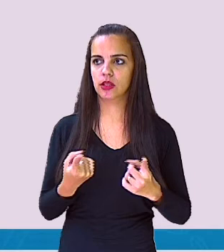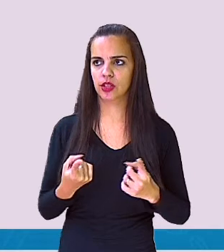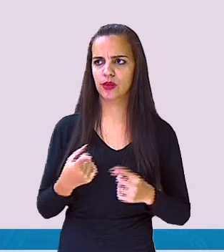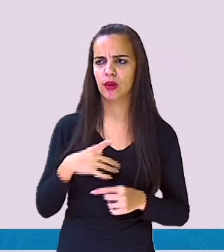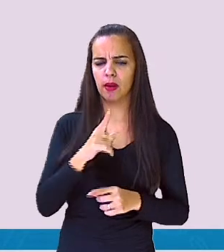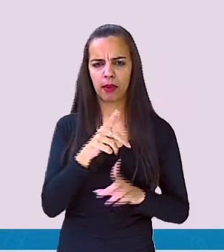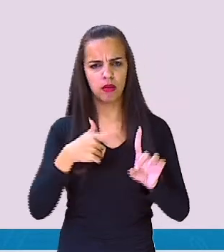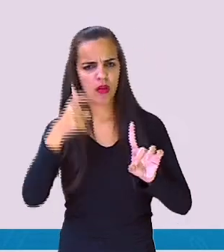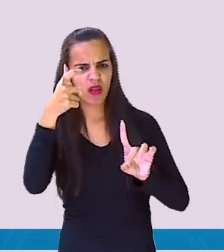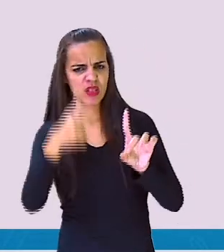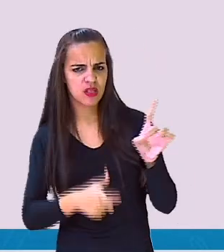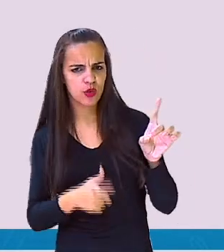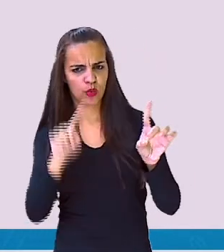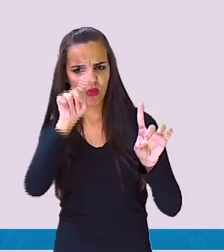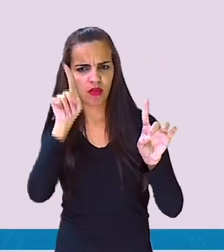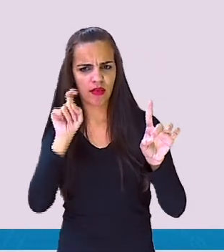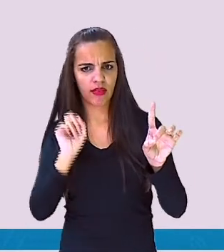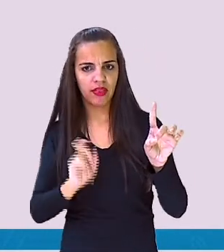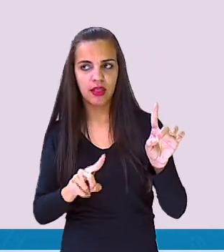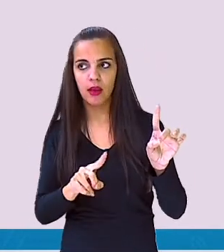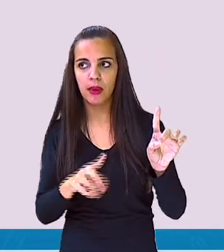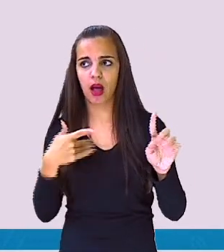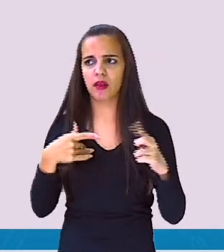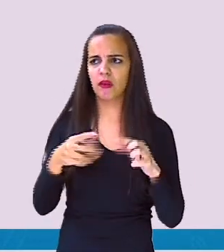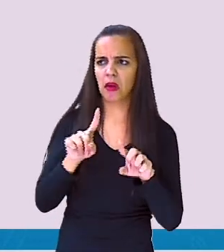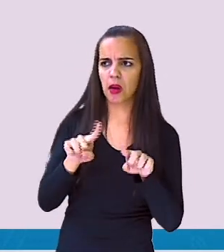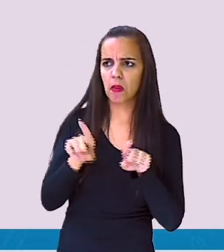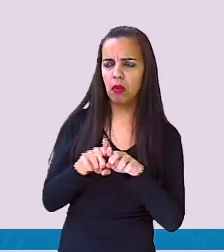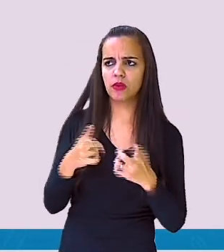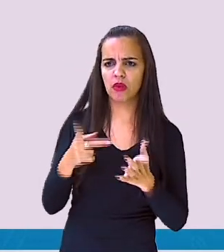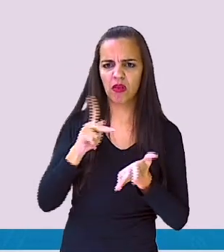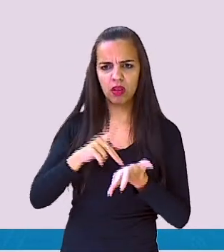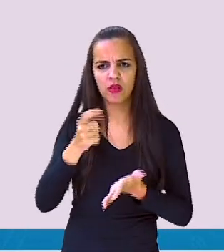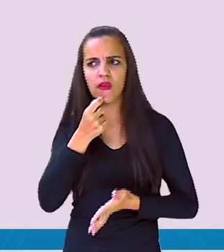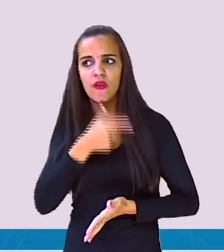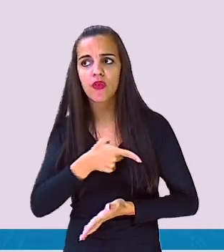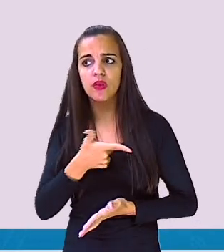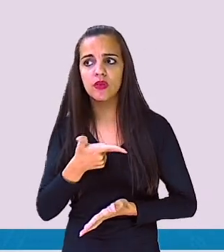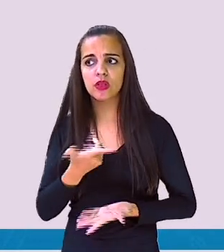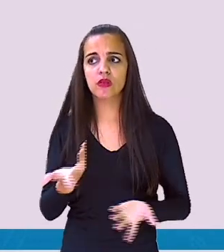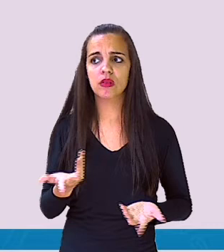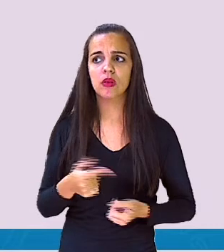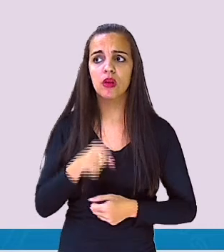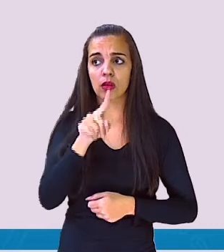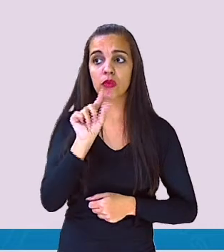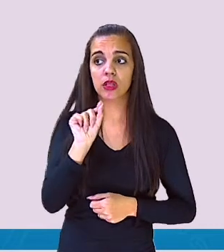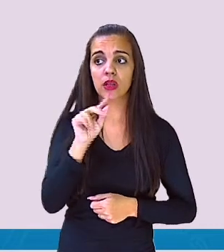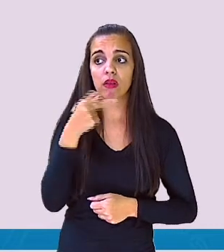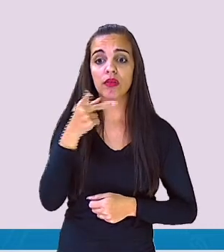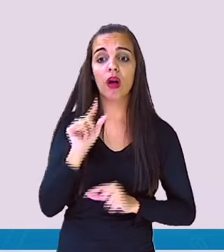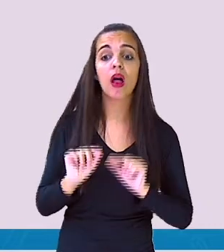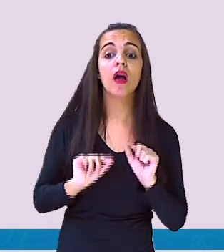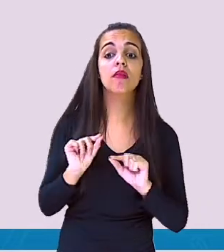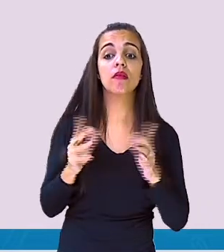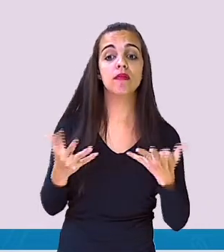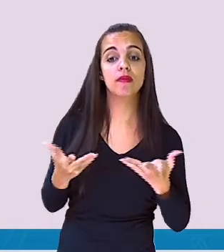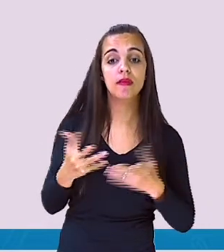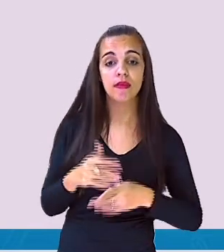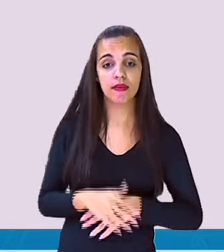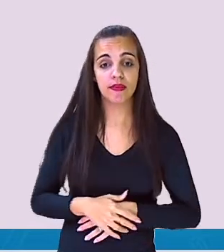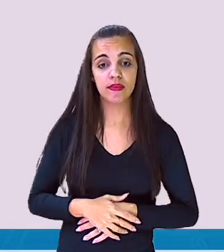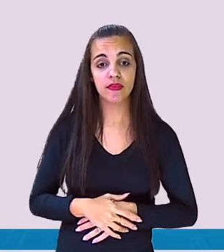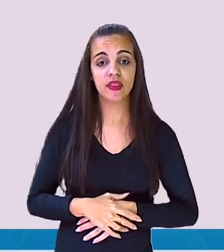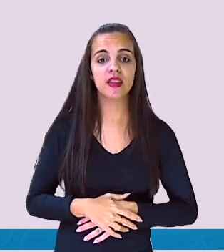de sujeito inexistente. E aí, verdadeiro ou falso? Isso mesmo, você que falou que nunca será, né?